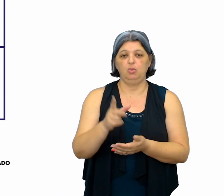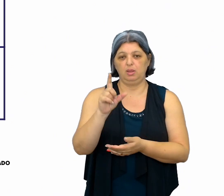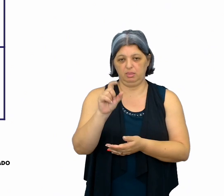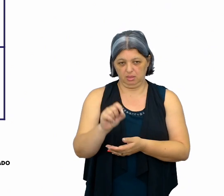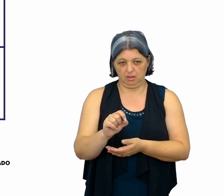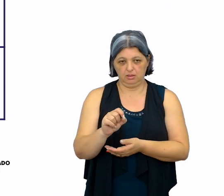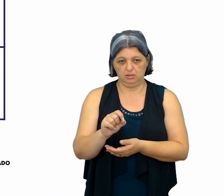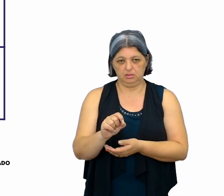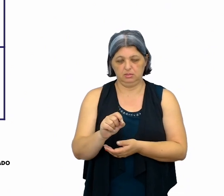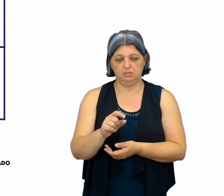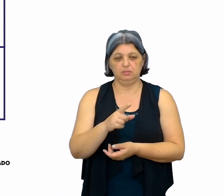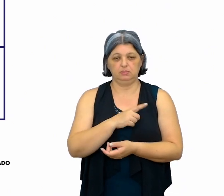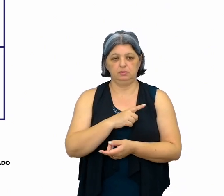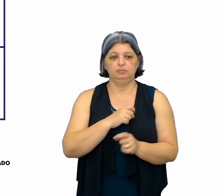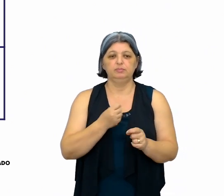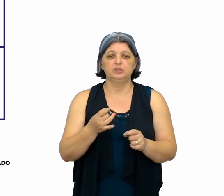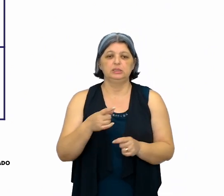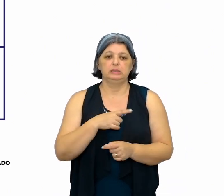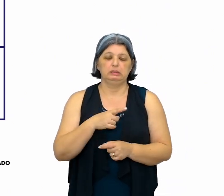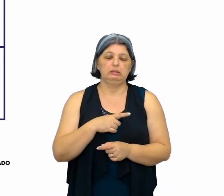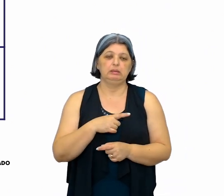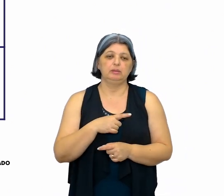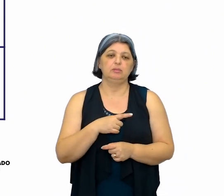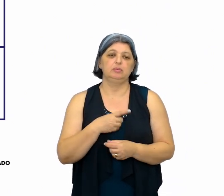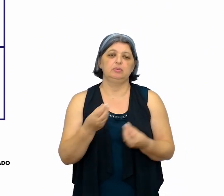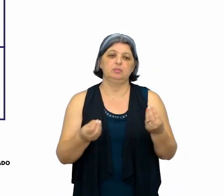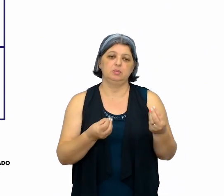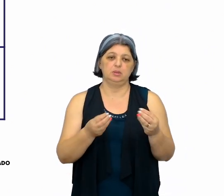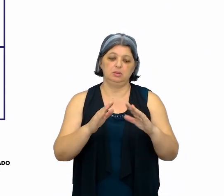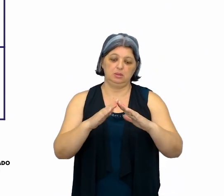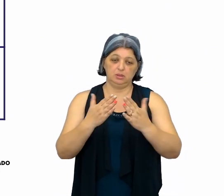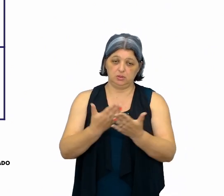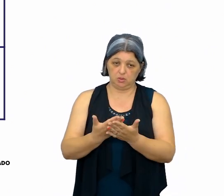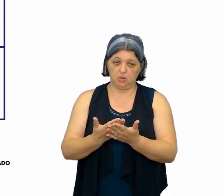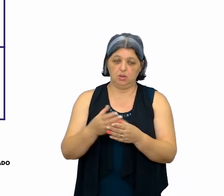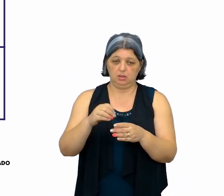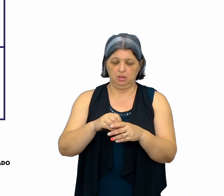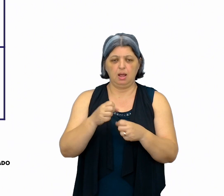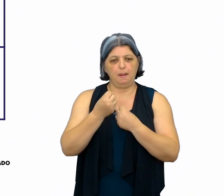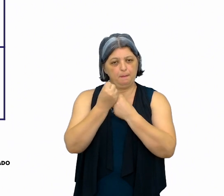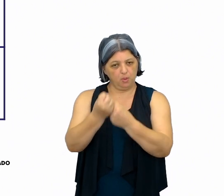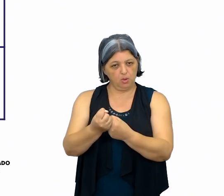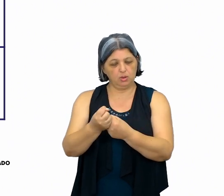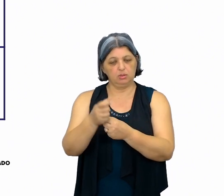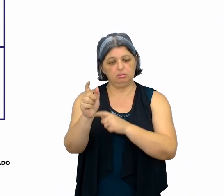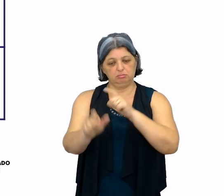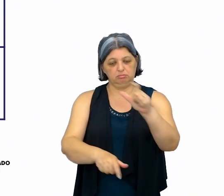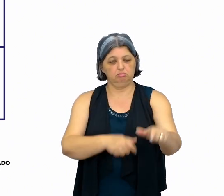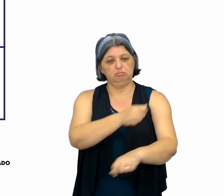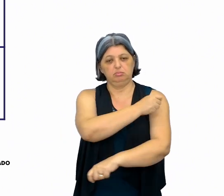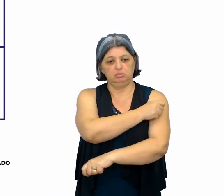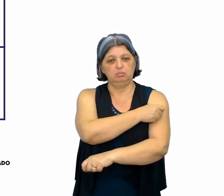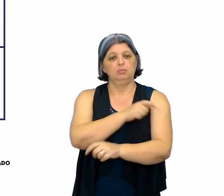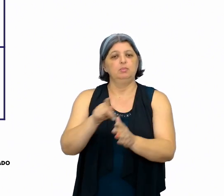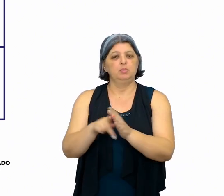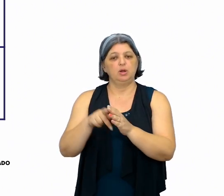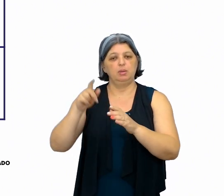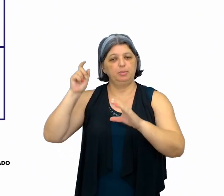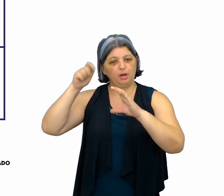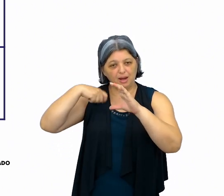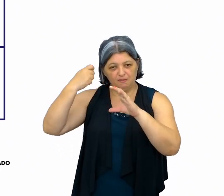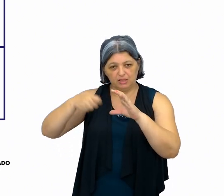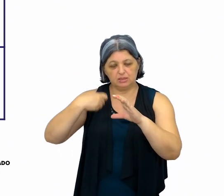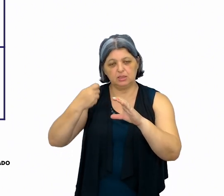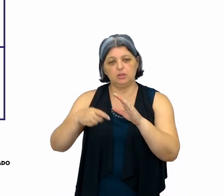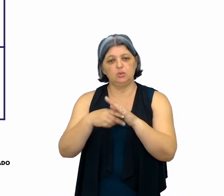professores, que, se houver condições em sua escola, apoie os estudantes a gravar um tutorial com as regras